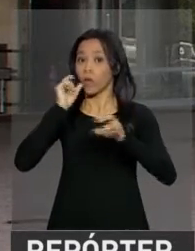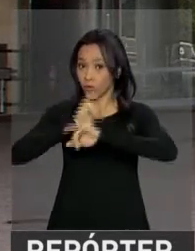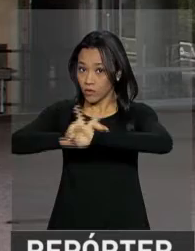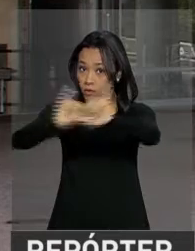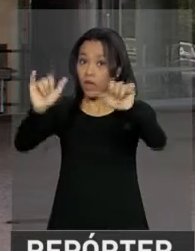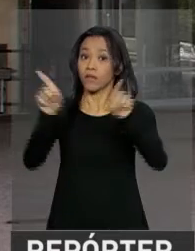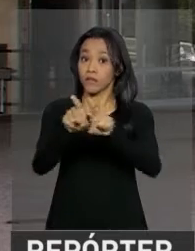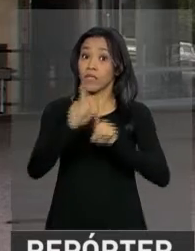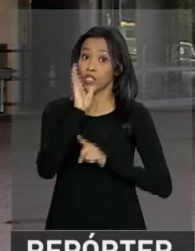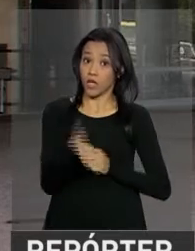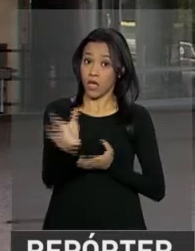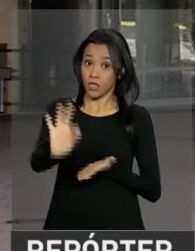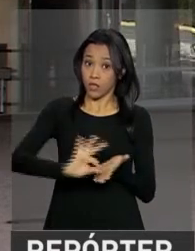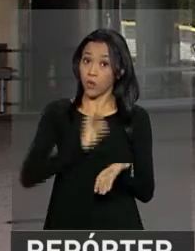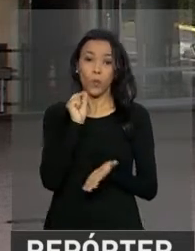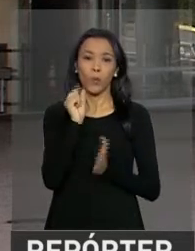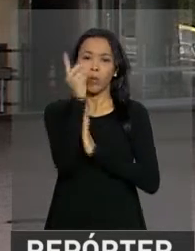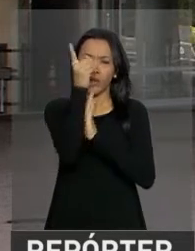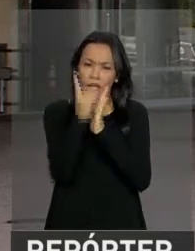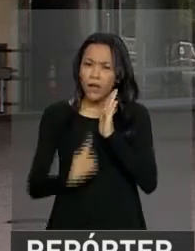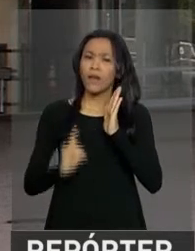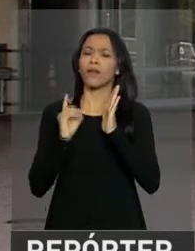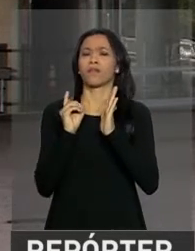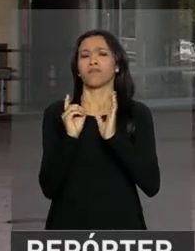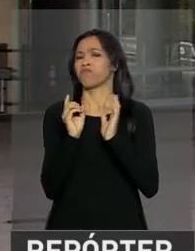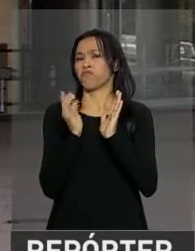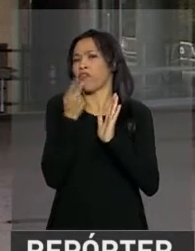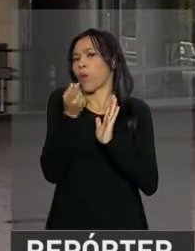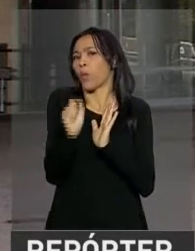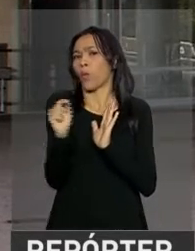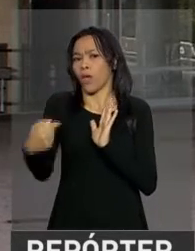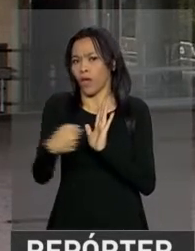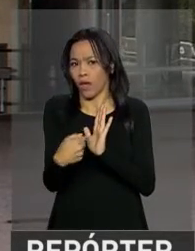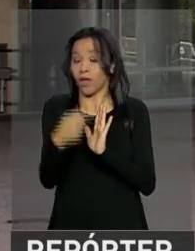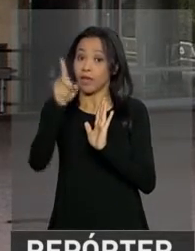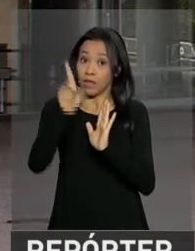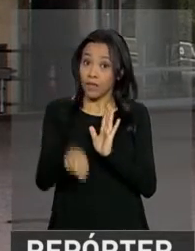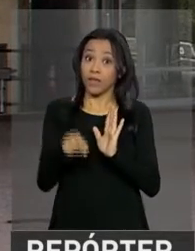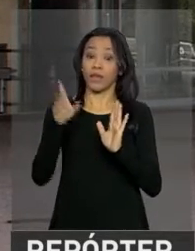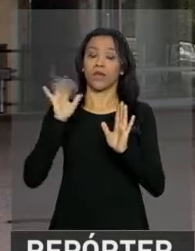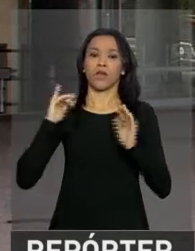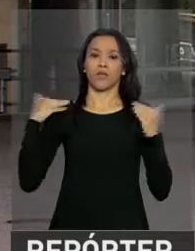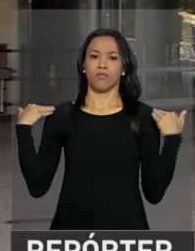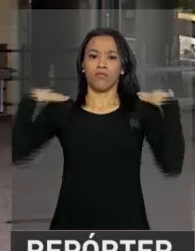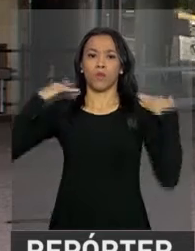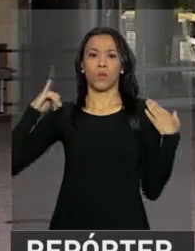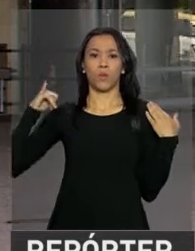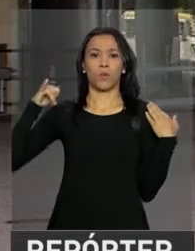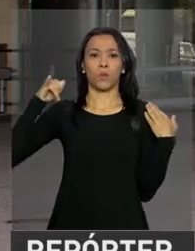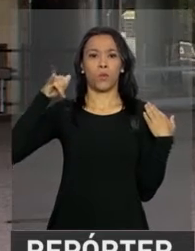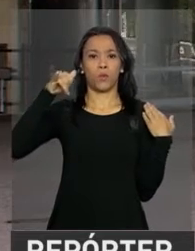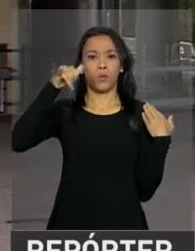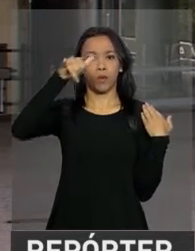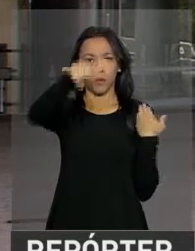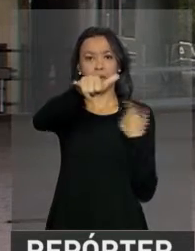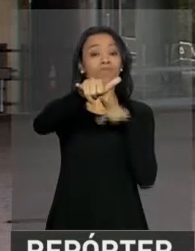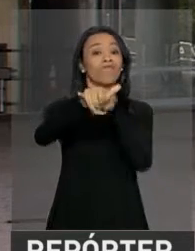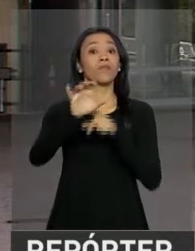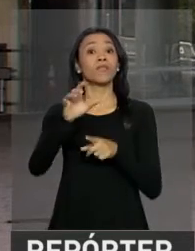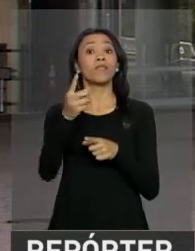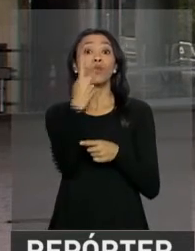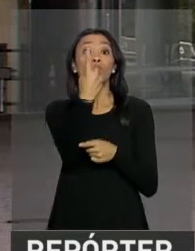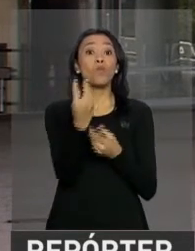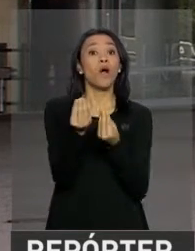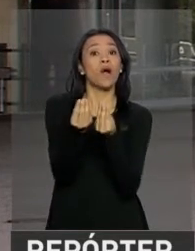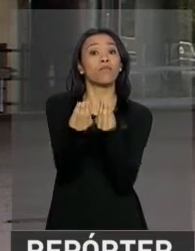assinou inclusive um decreto presidencial que determina que a força aérea brasileira disponibilize pelo menos uma